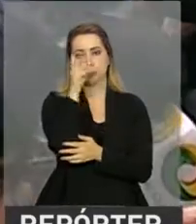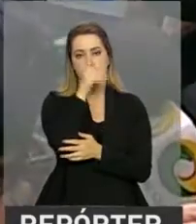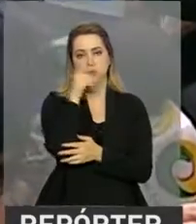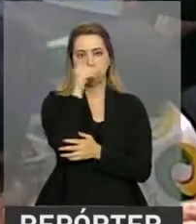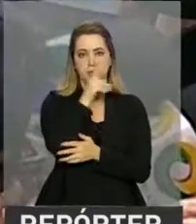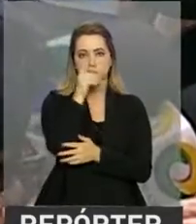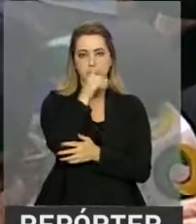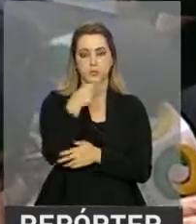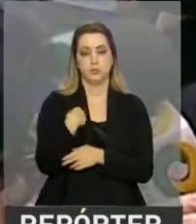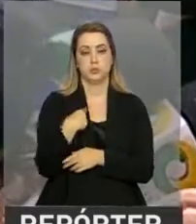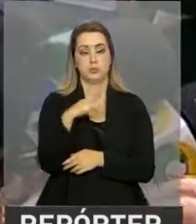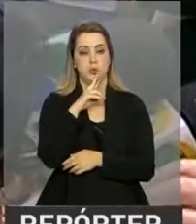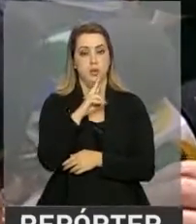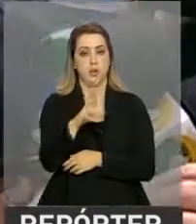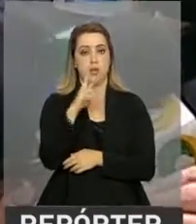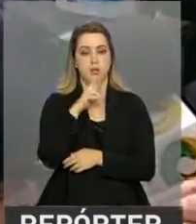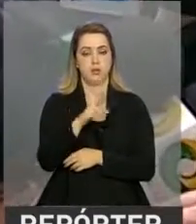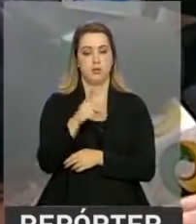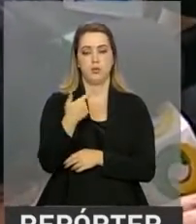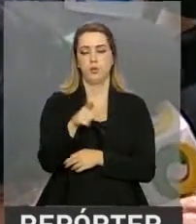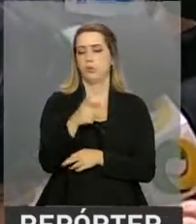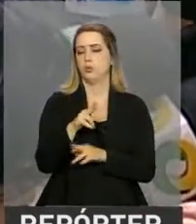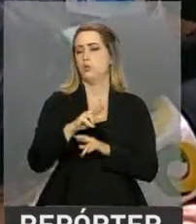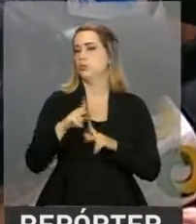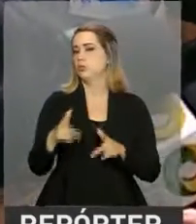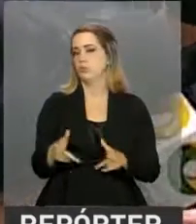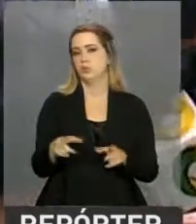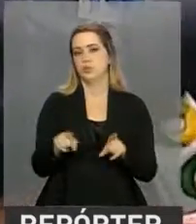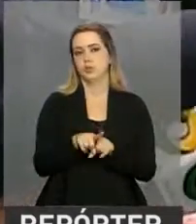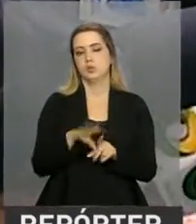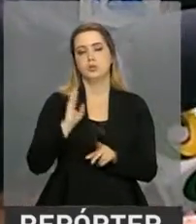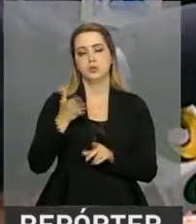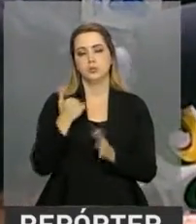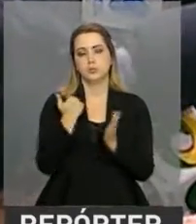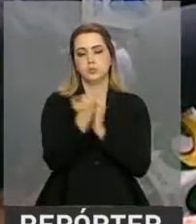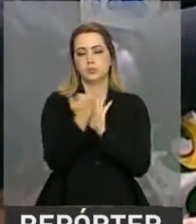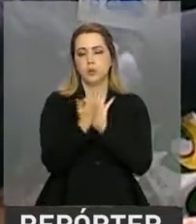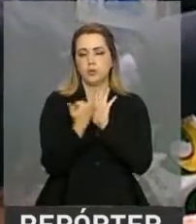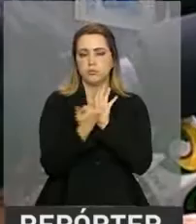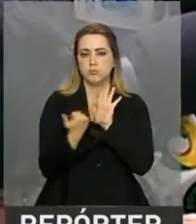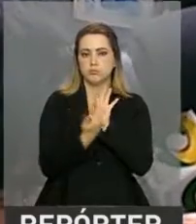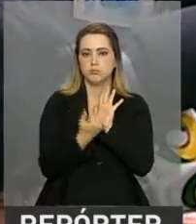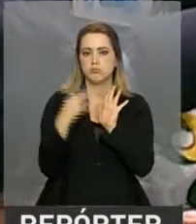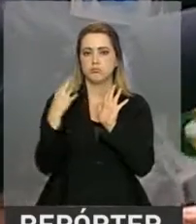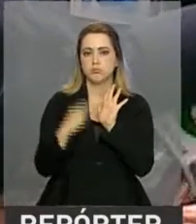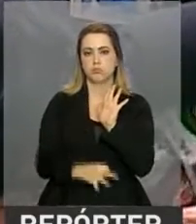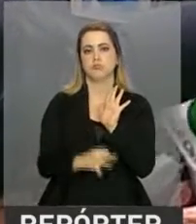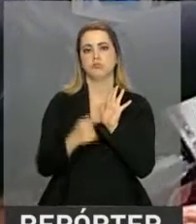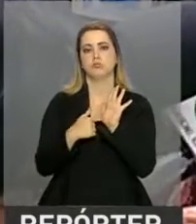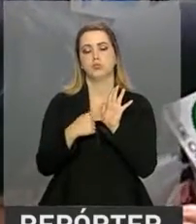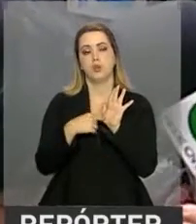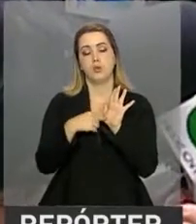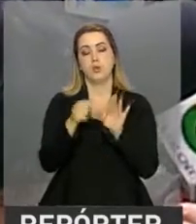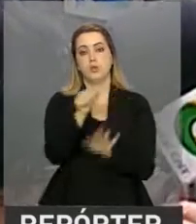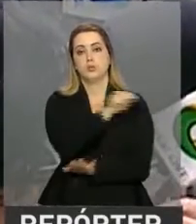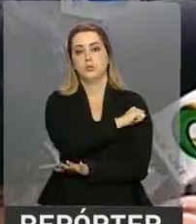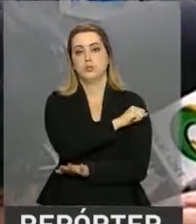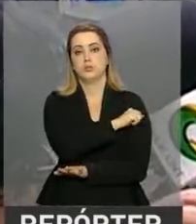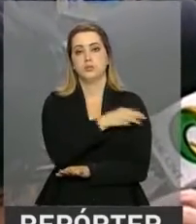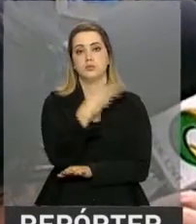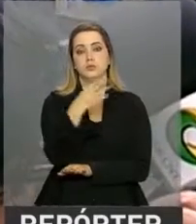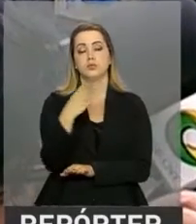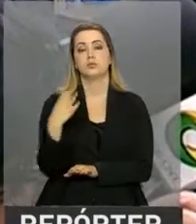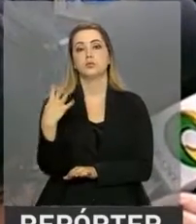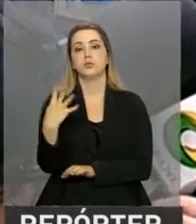de resultados não é alterado nós já fizemos todo um planejamento os alunos que fizeram a prova no dia 3 e